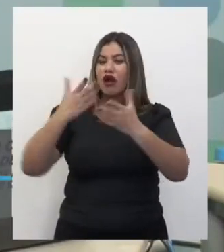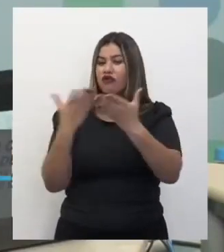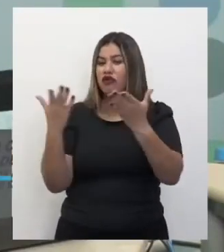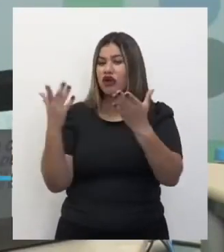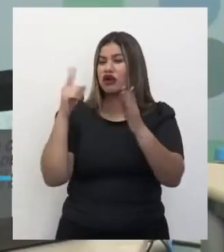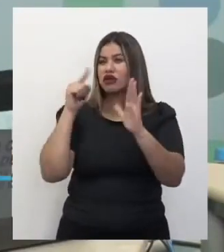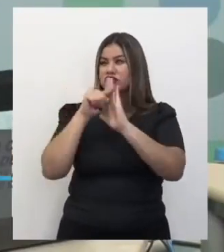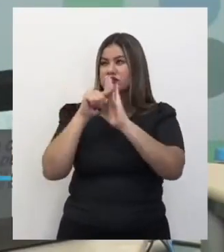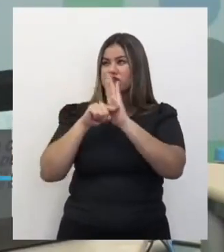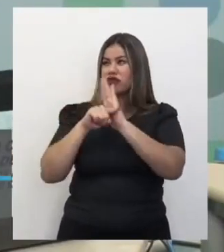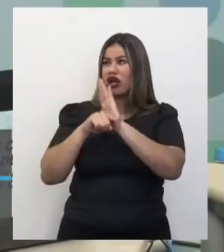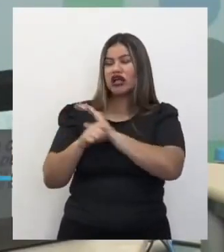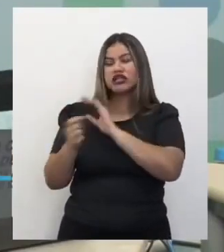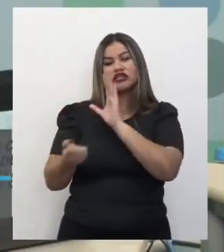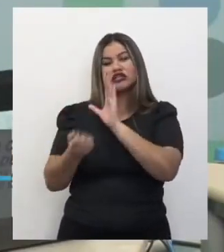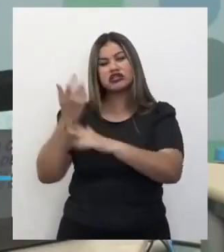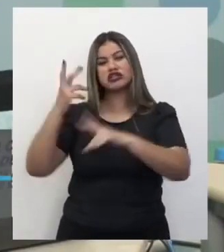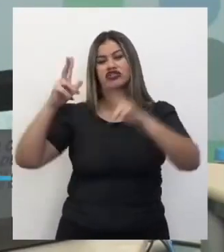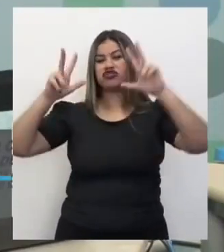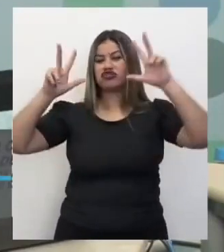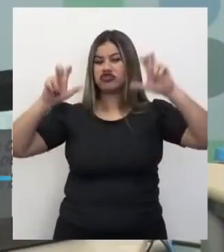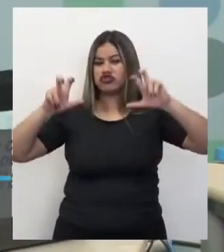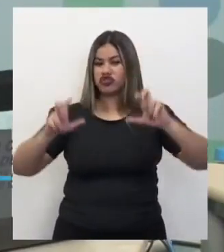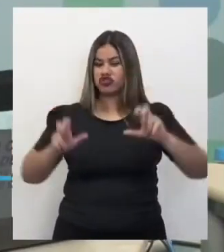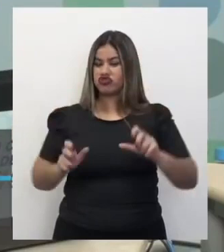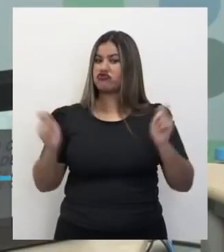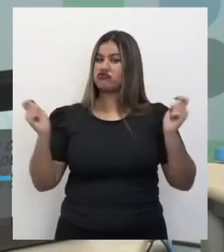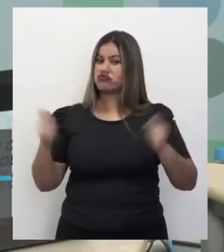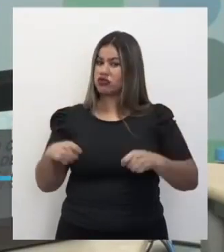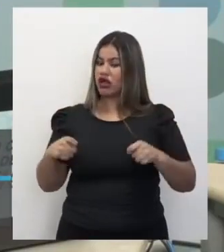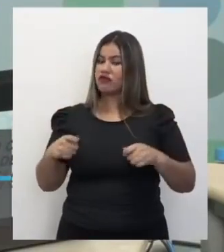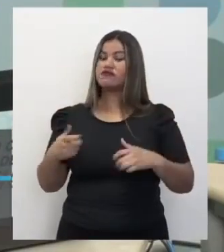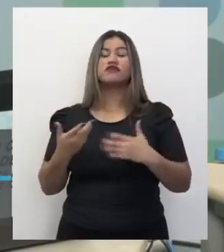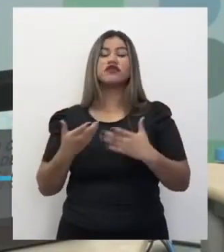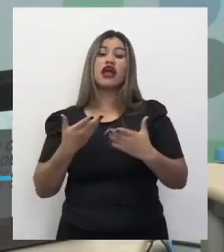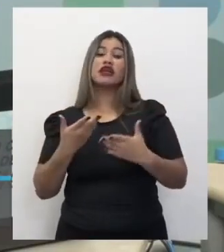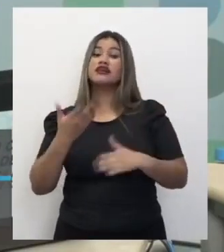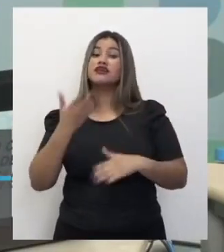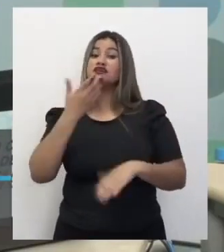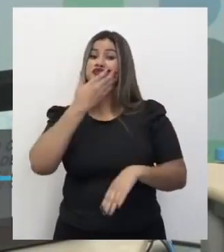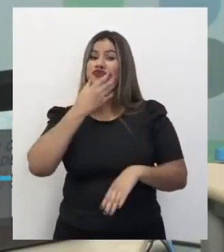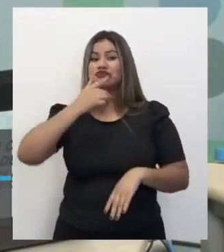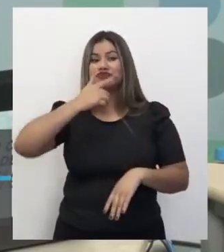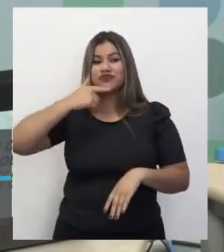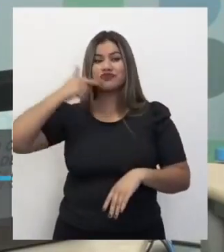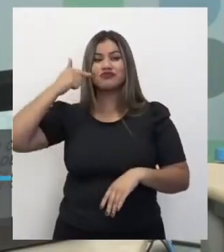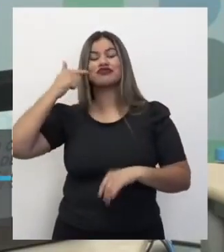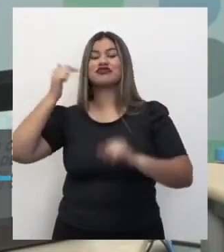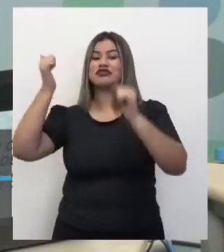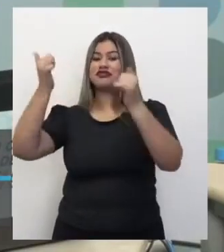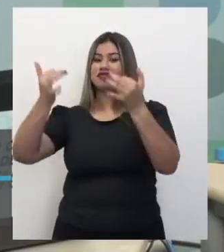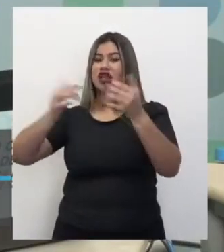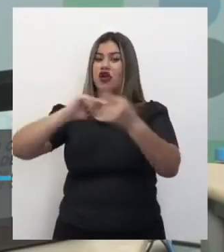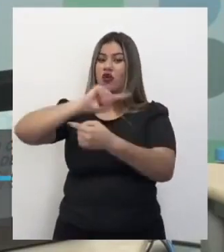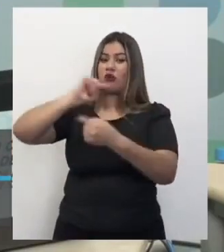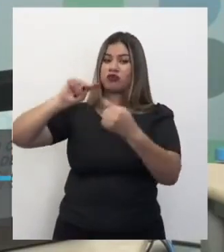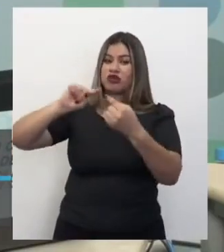e inventam um título de uma possível notícia. E aí o Boca vai falar qual foi o objetivo dele